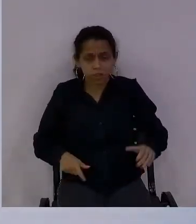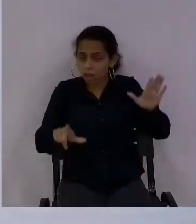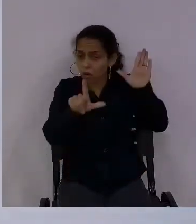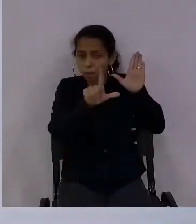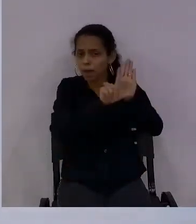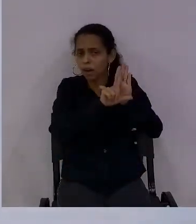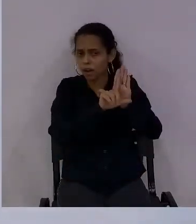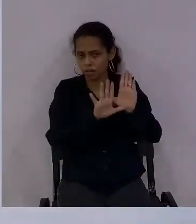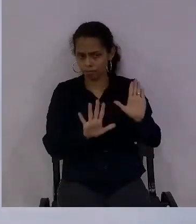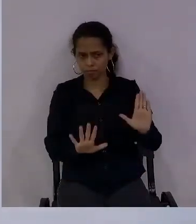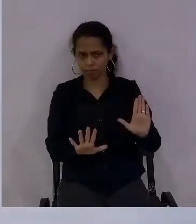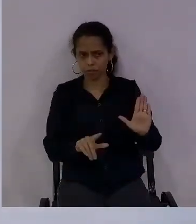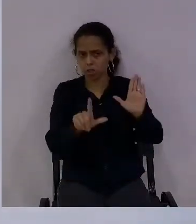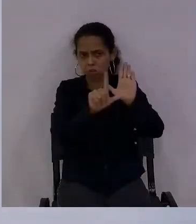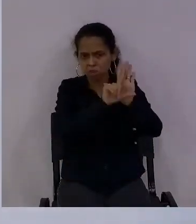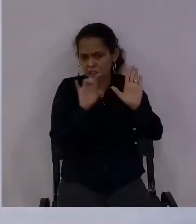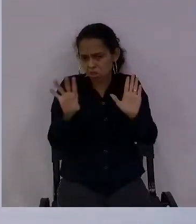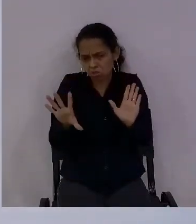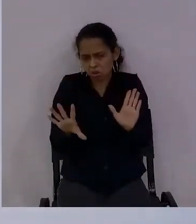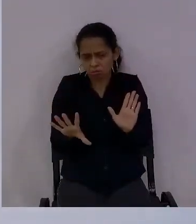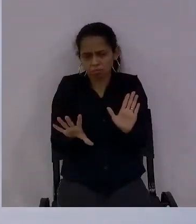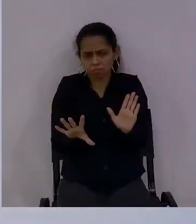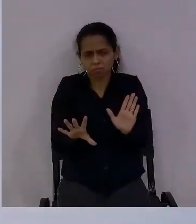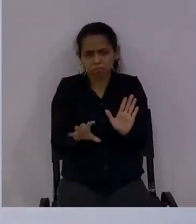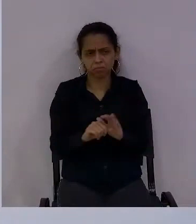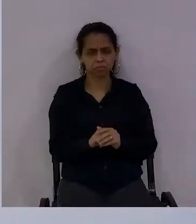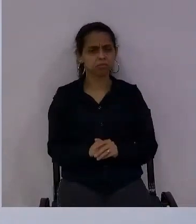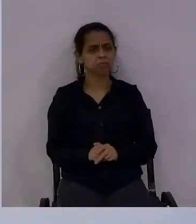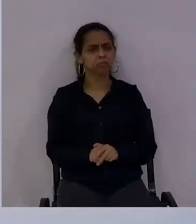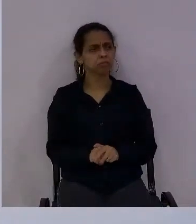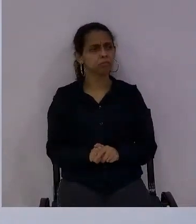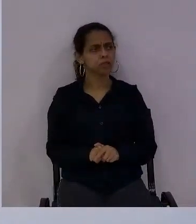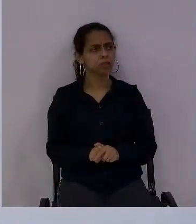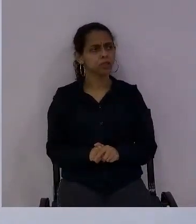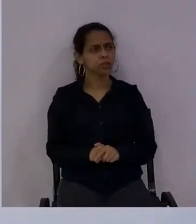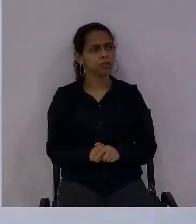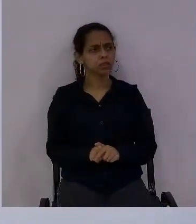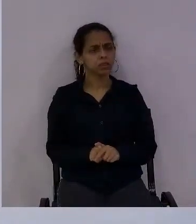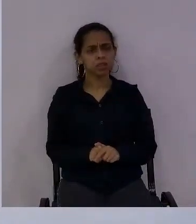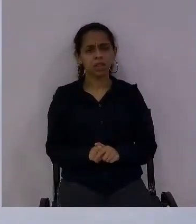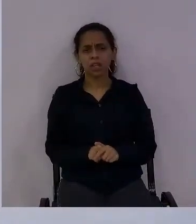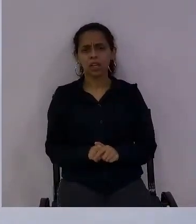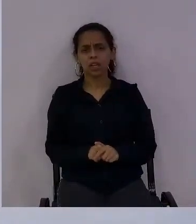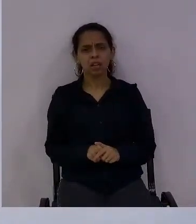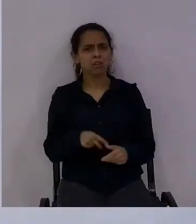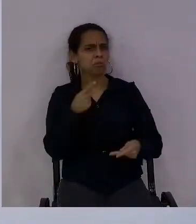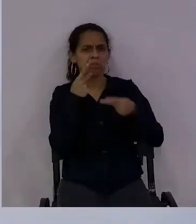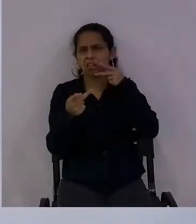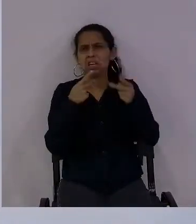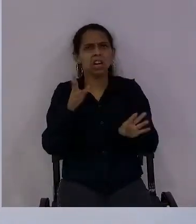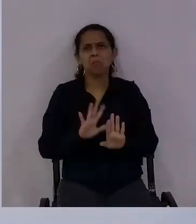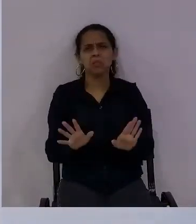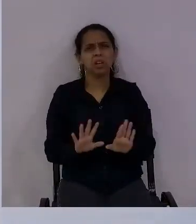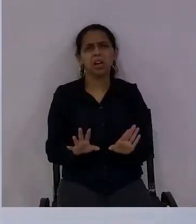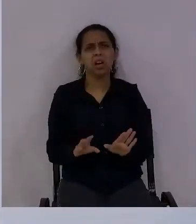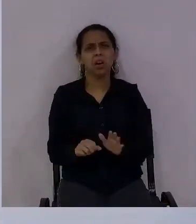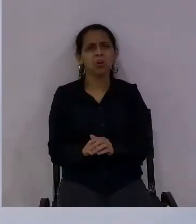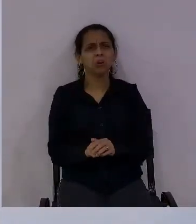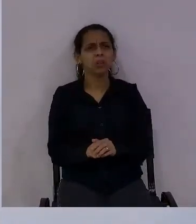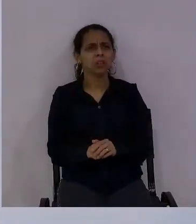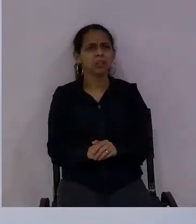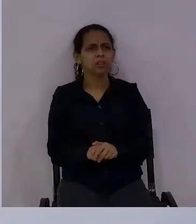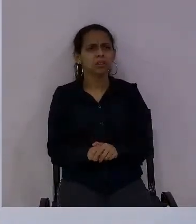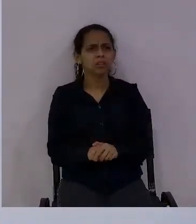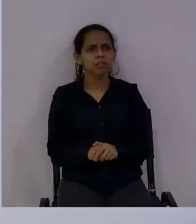lei sanitária. Nós não estamos falando de ambientes seguros,